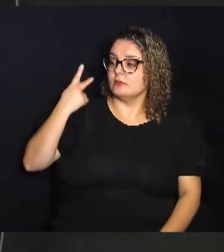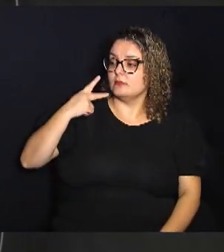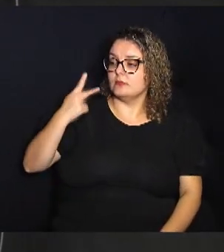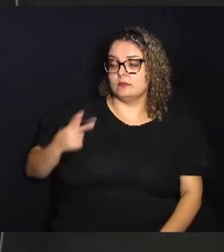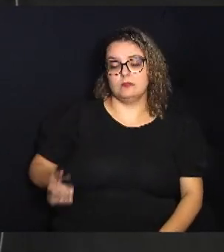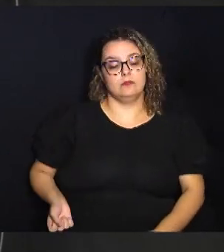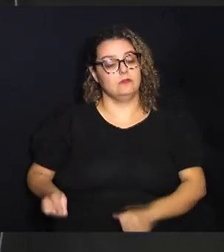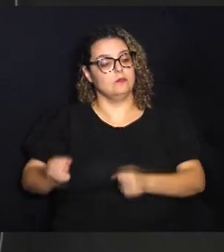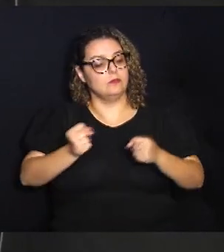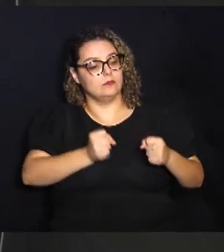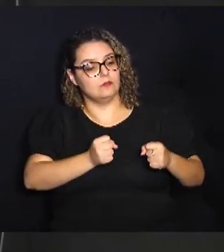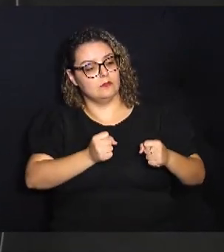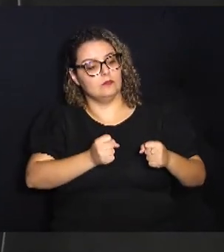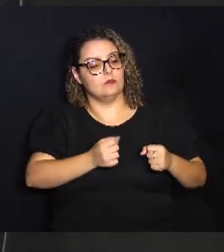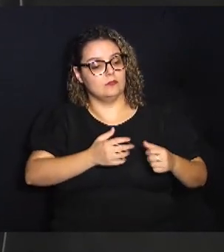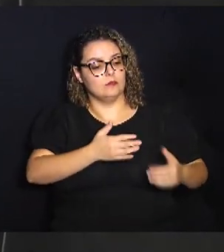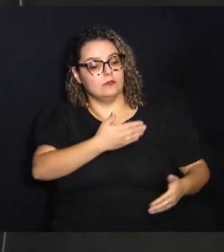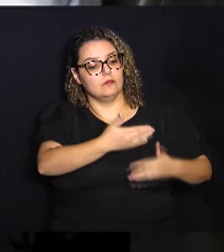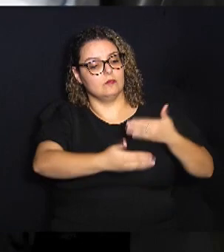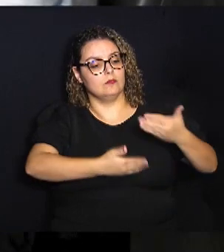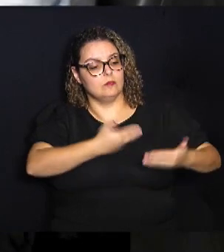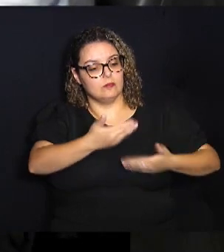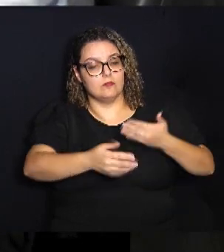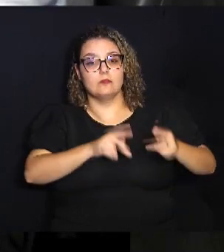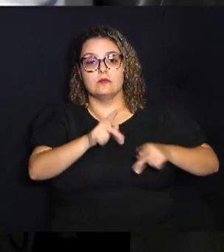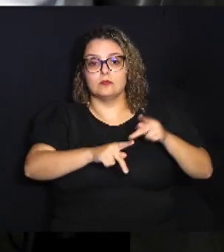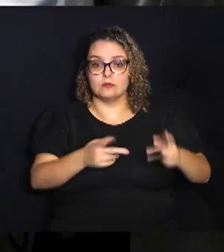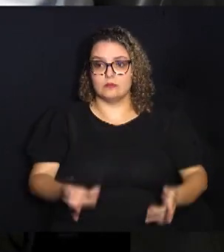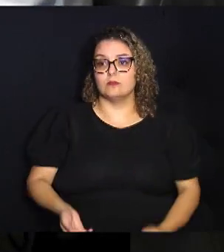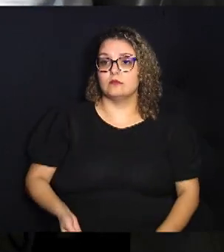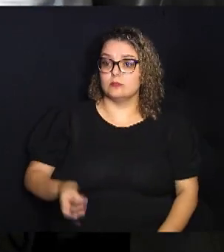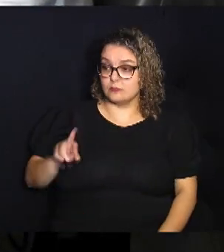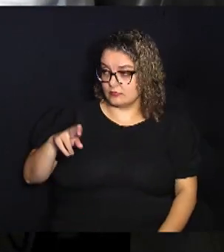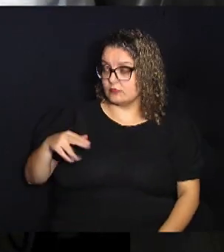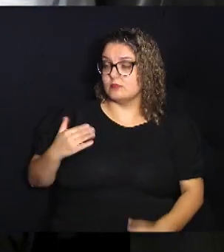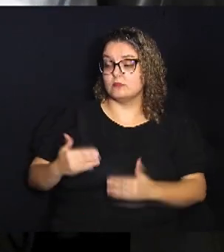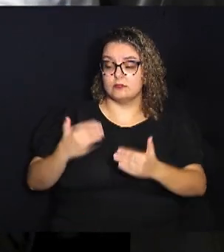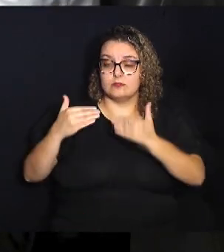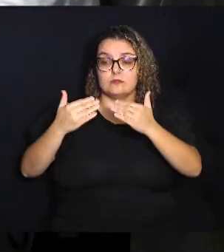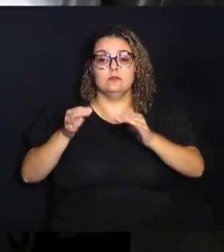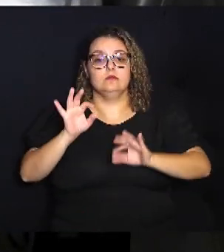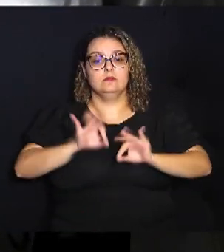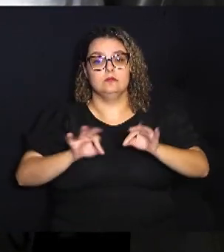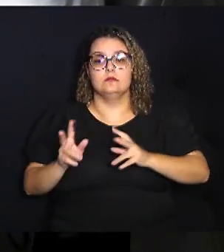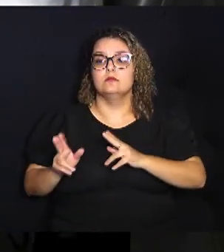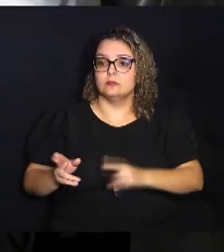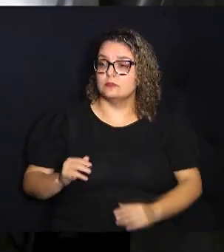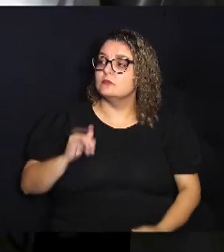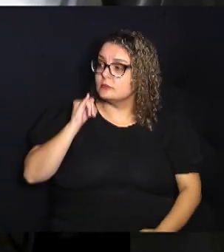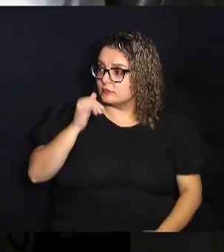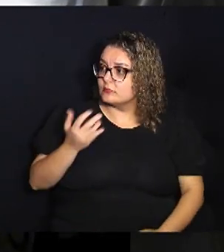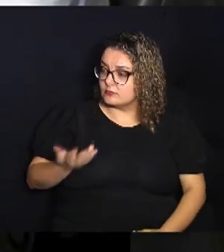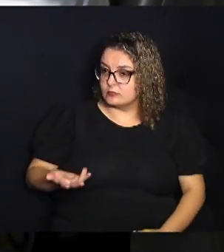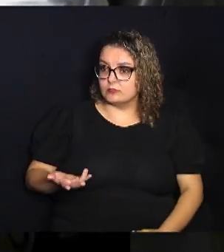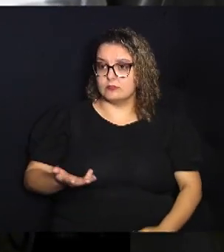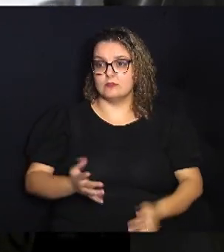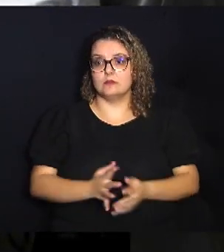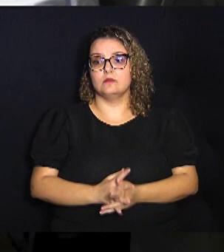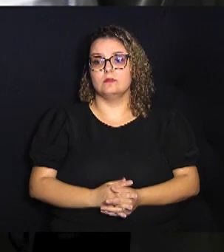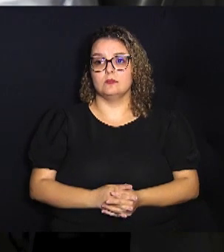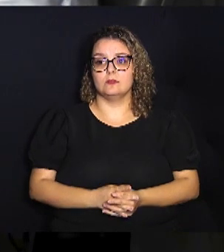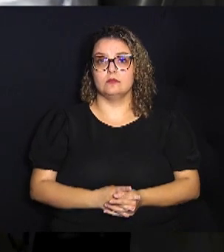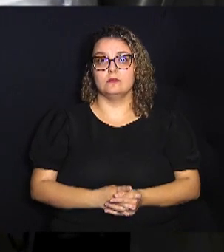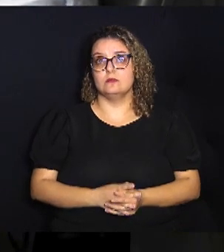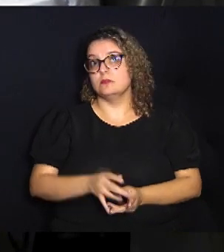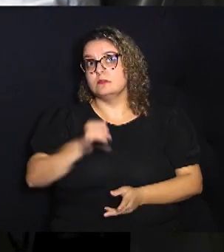população. Certo. Então, por conta disso, nós temos desenvolvido projetos, como você colocou aqui, como que, por exemplo, eu